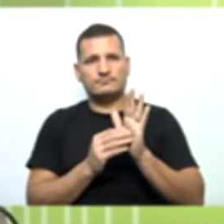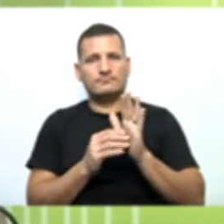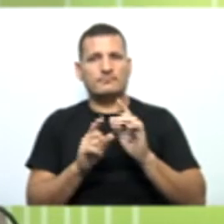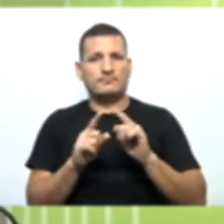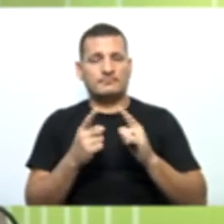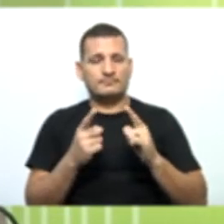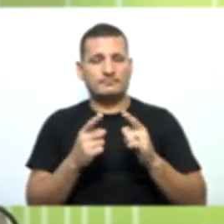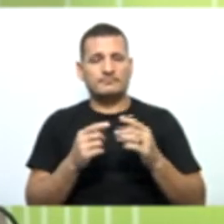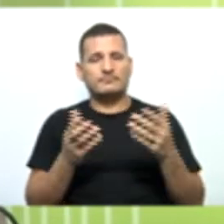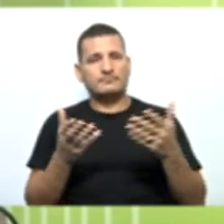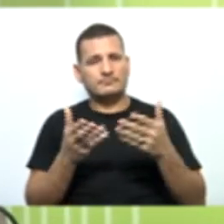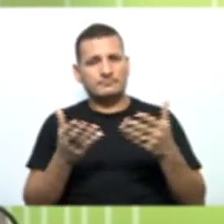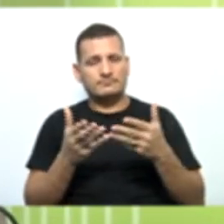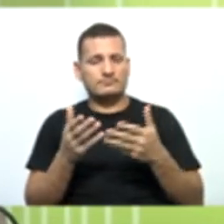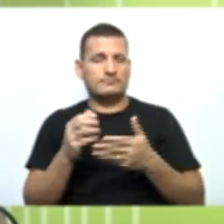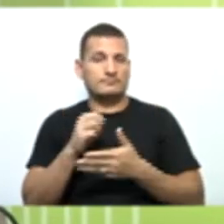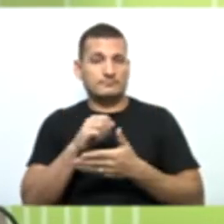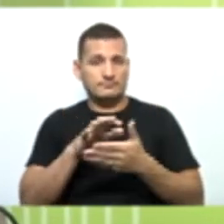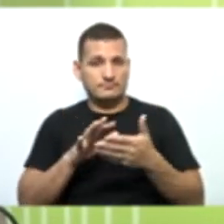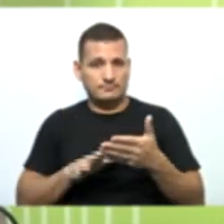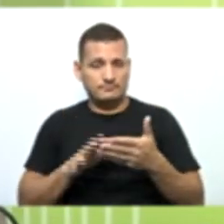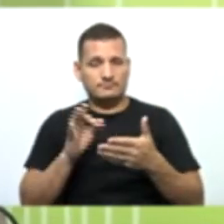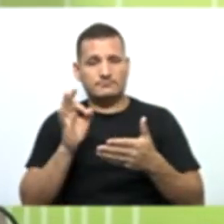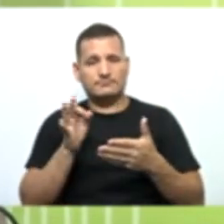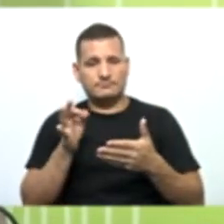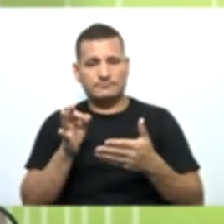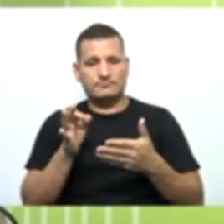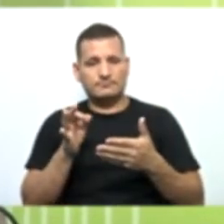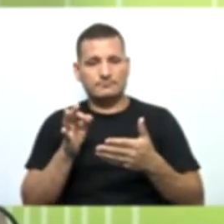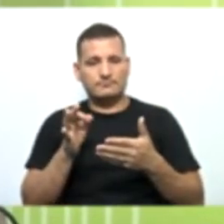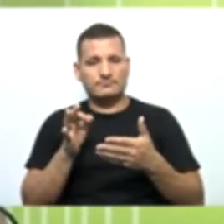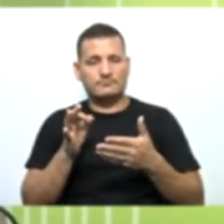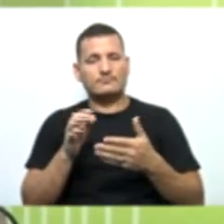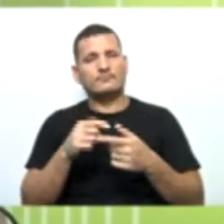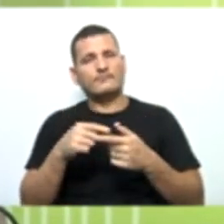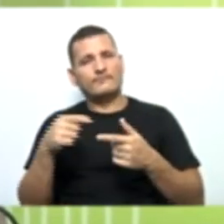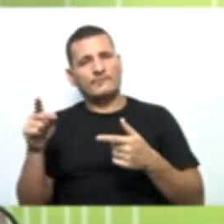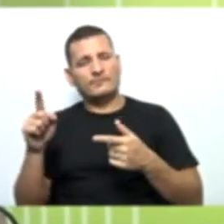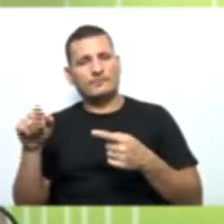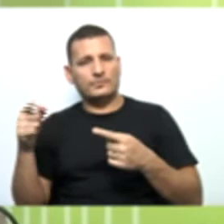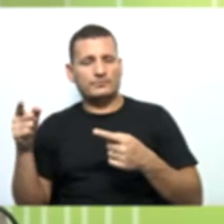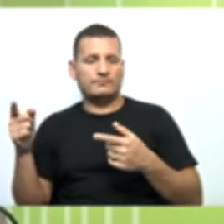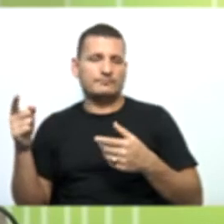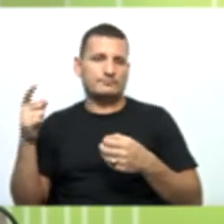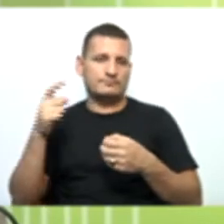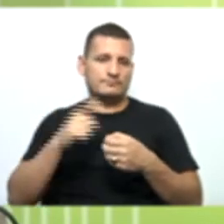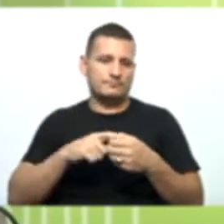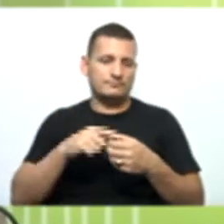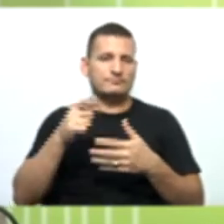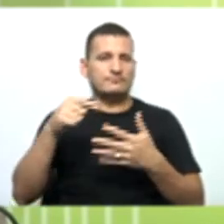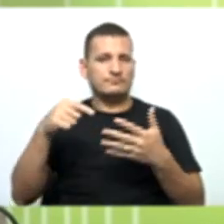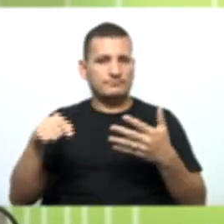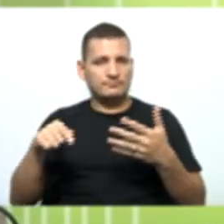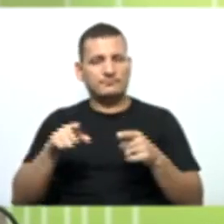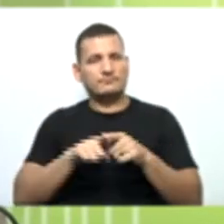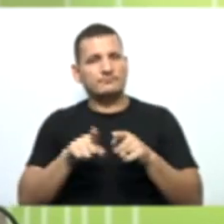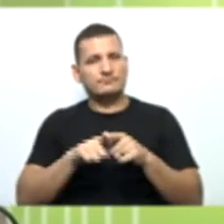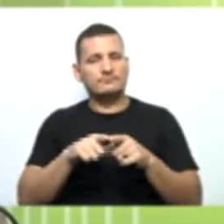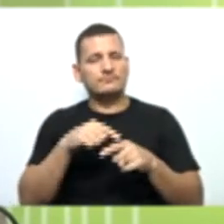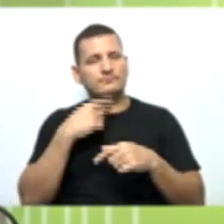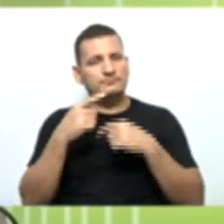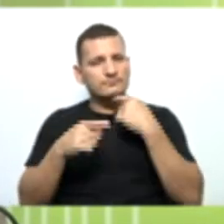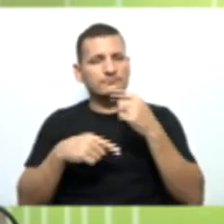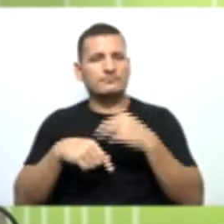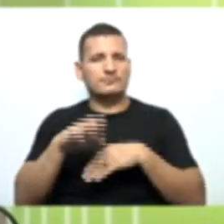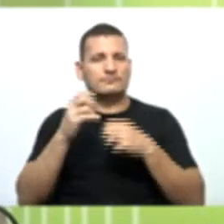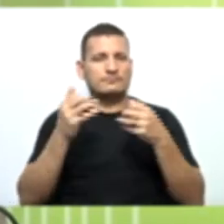fazer? Vamos para a atividade em sala, certo? Que nós vamos retornar com a correção e tirar um pouco mais de dúvidas. O